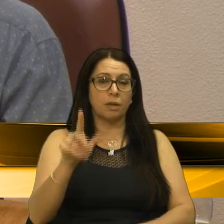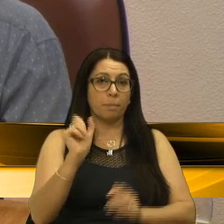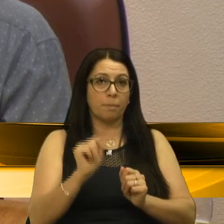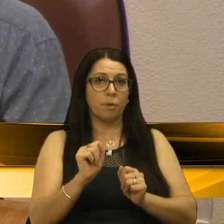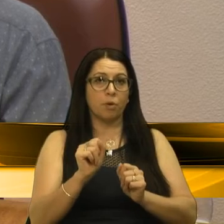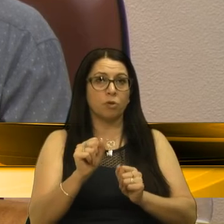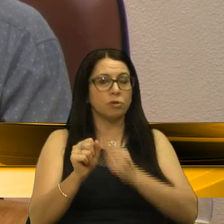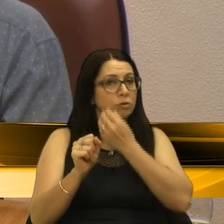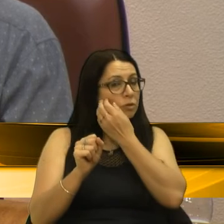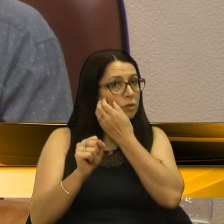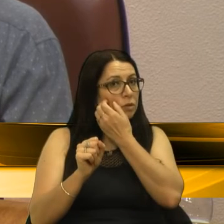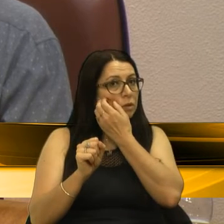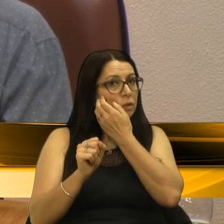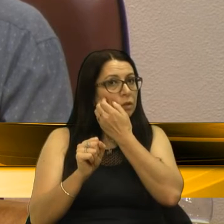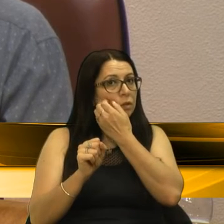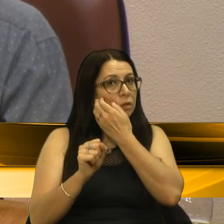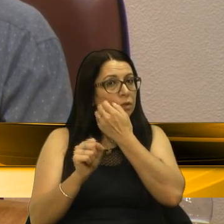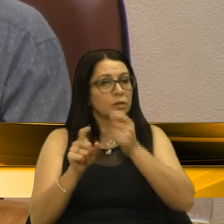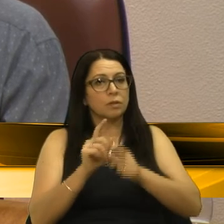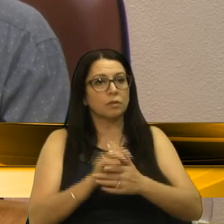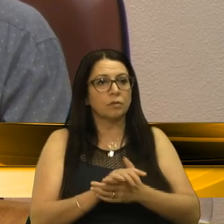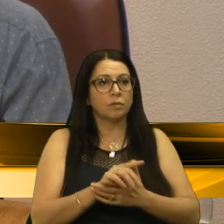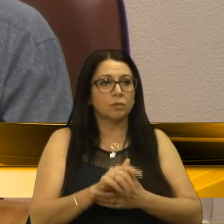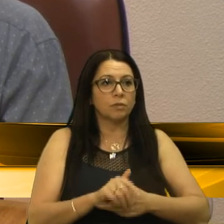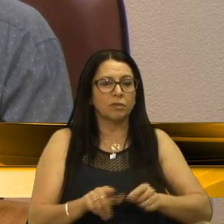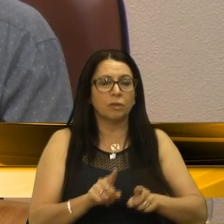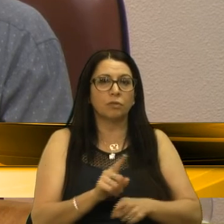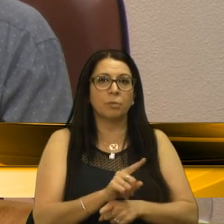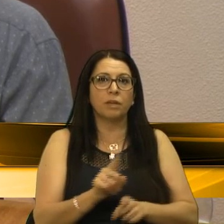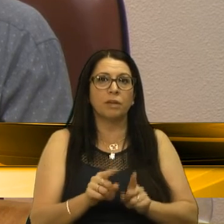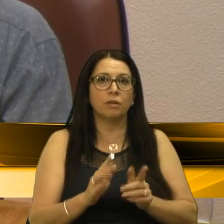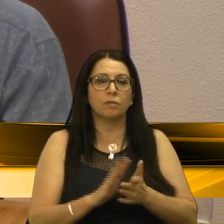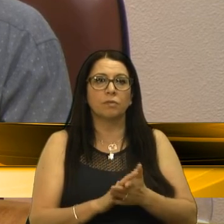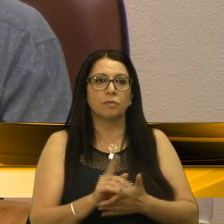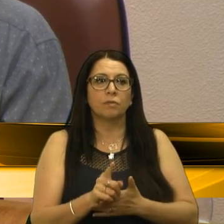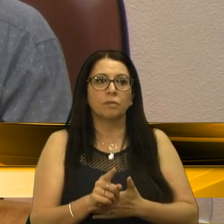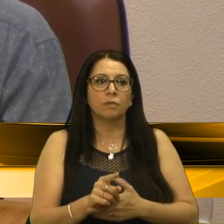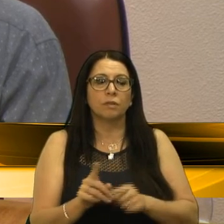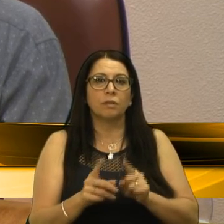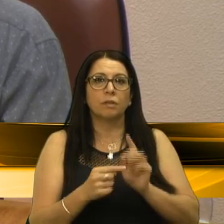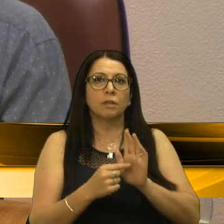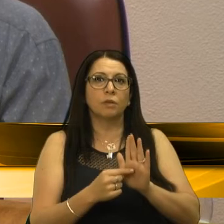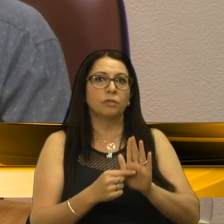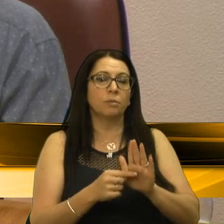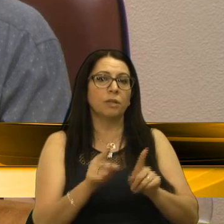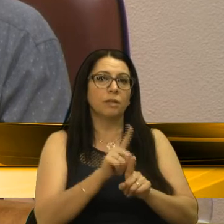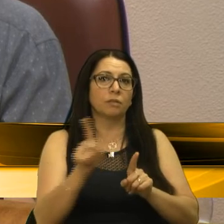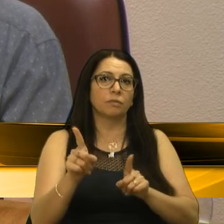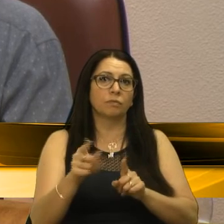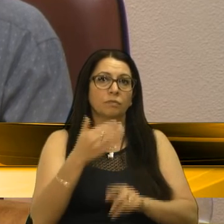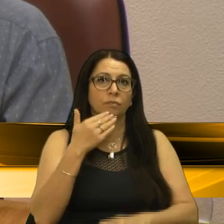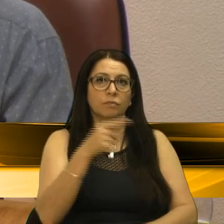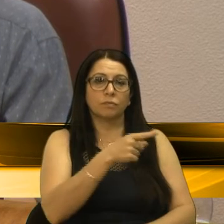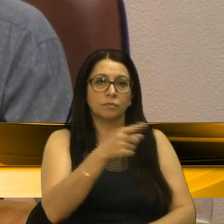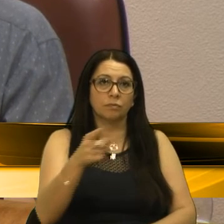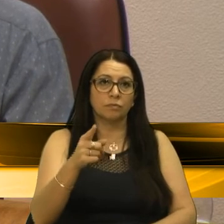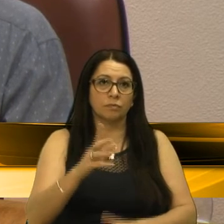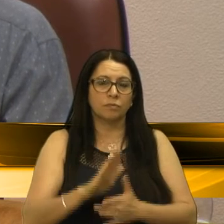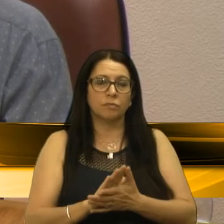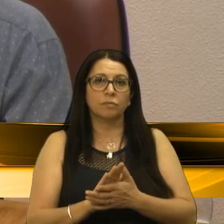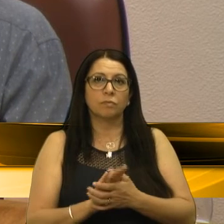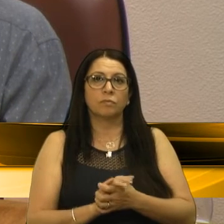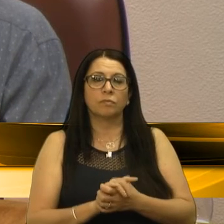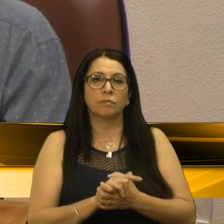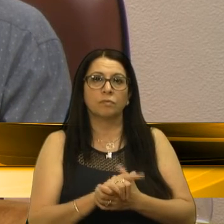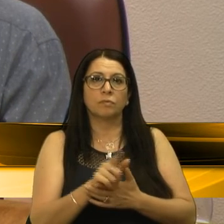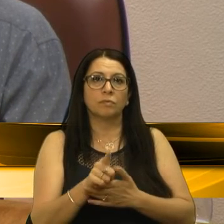pode concretizar, que asseguram as realizações do mencionado ato no local e horário indicados.